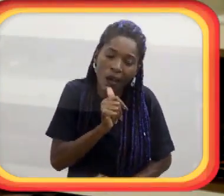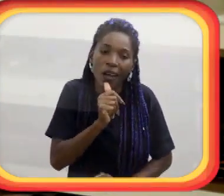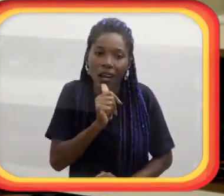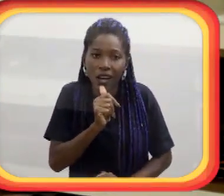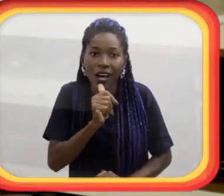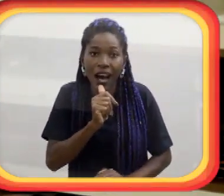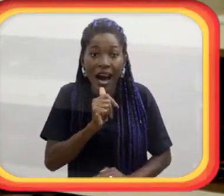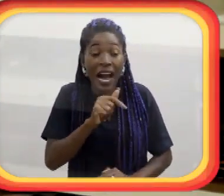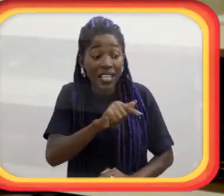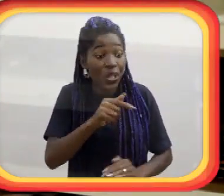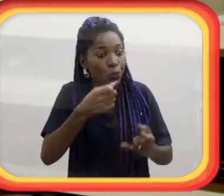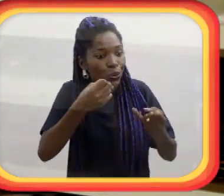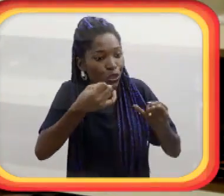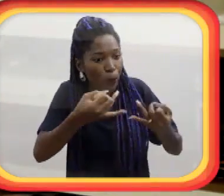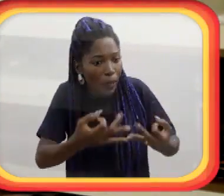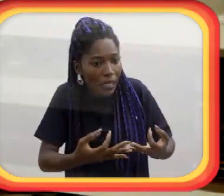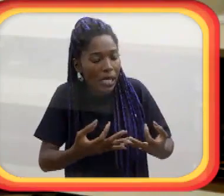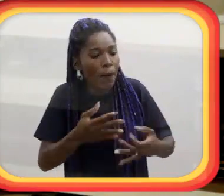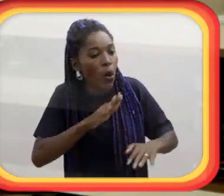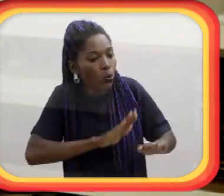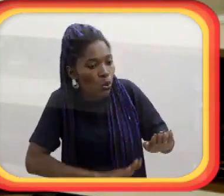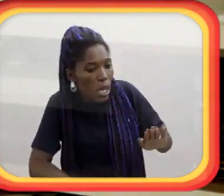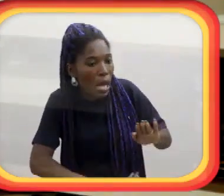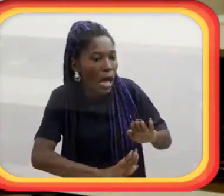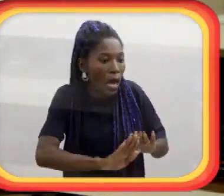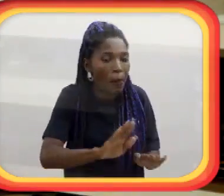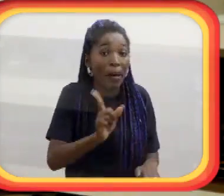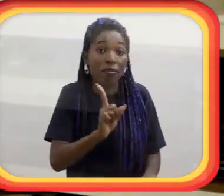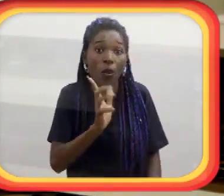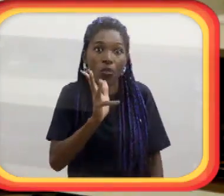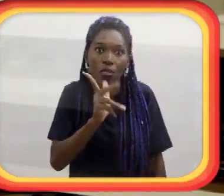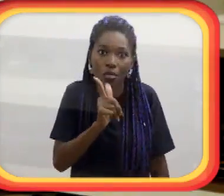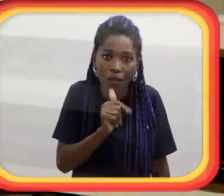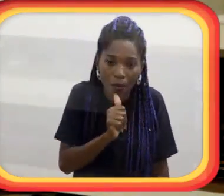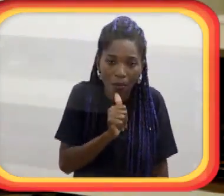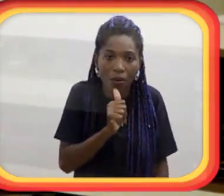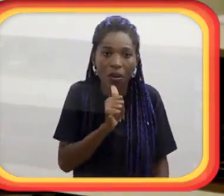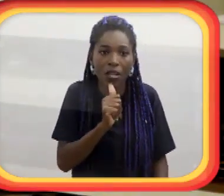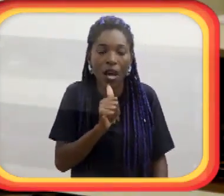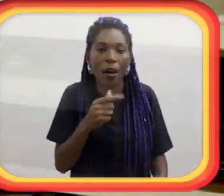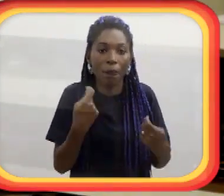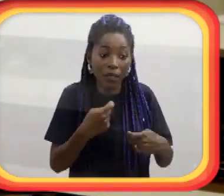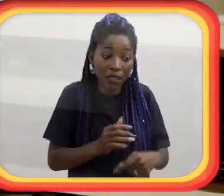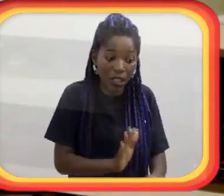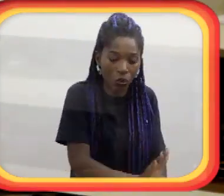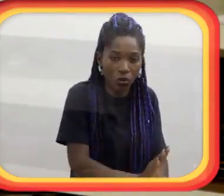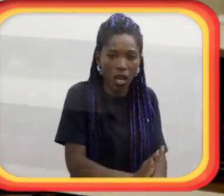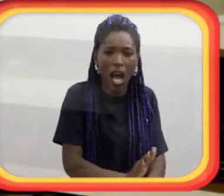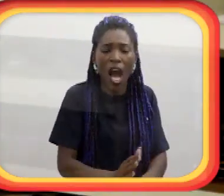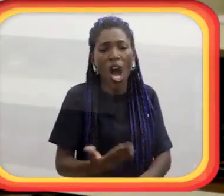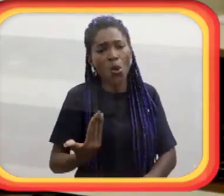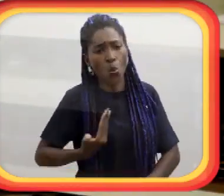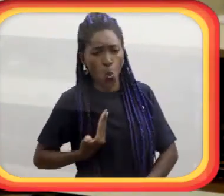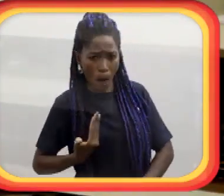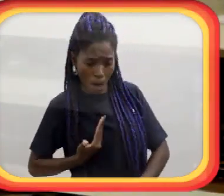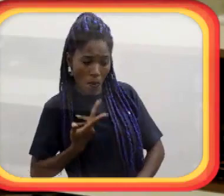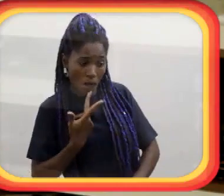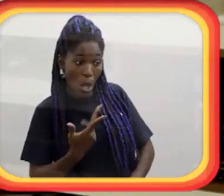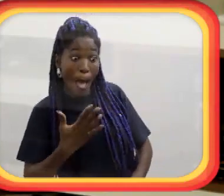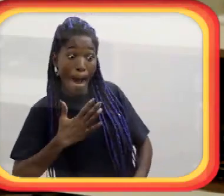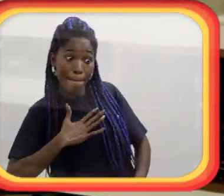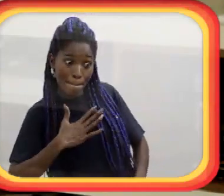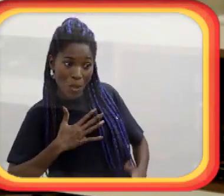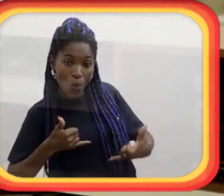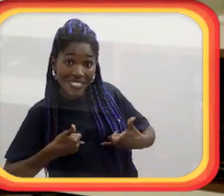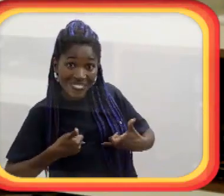demorar muito, enfim. E aí, a hora que eu falei isso, tinha que cuidar para não demorar muito, e, enfim, acudi-la. Um coleguinha